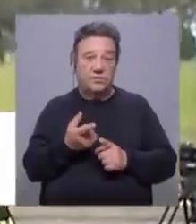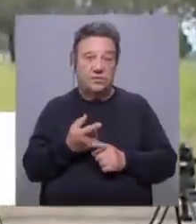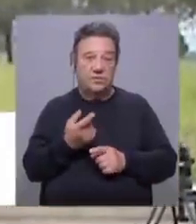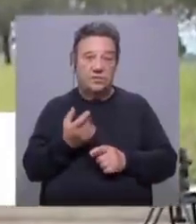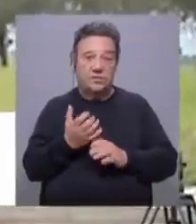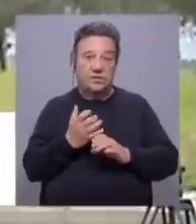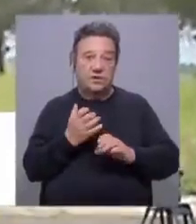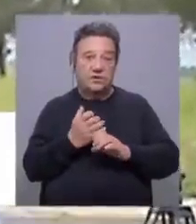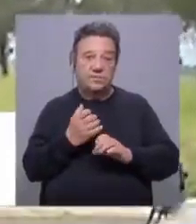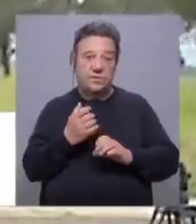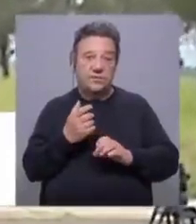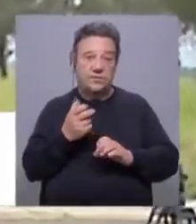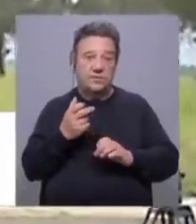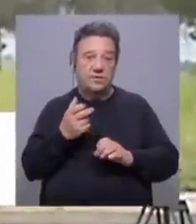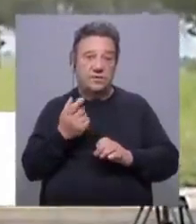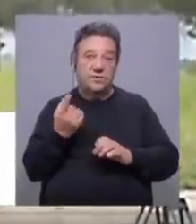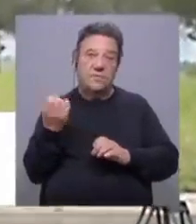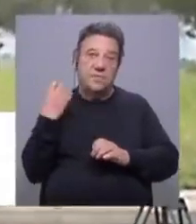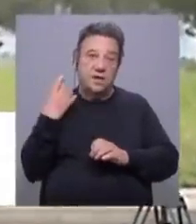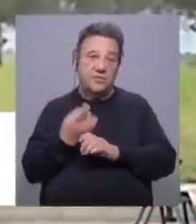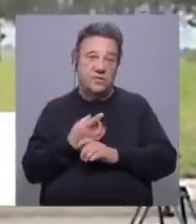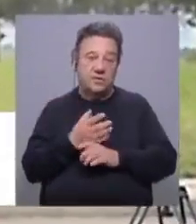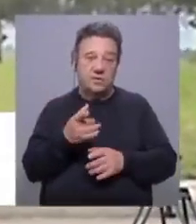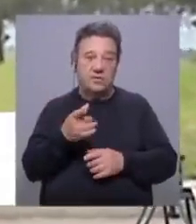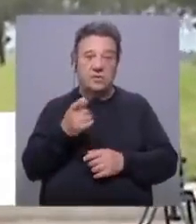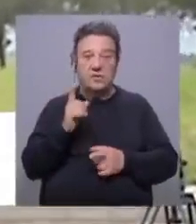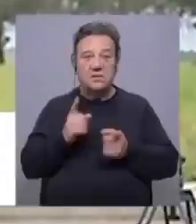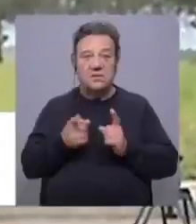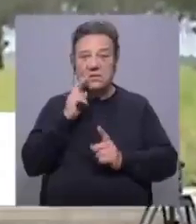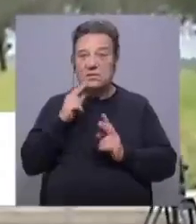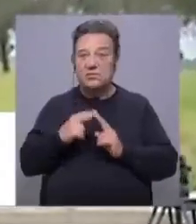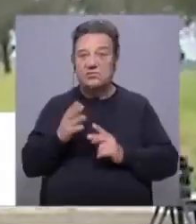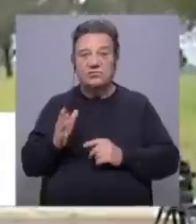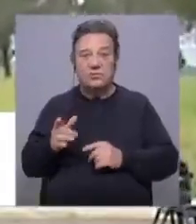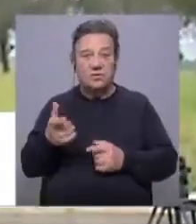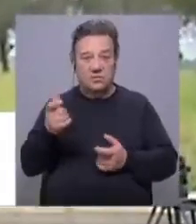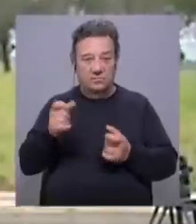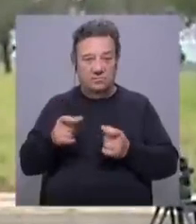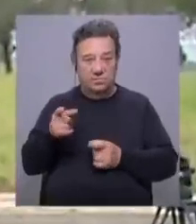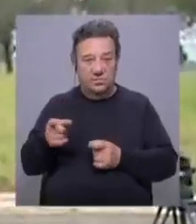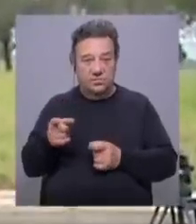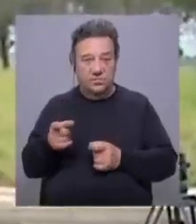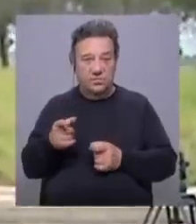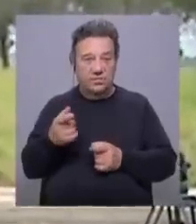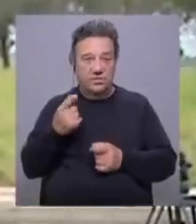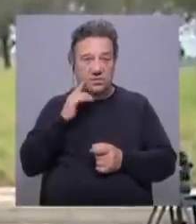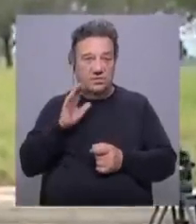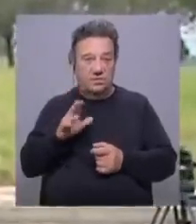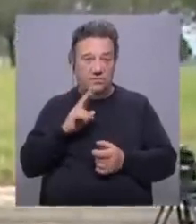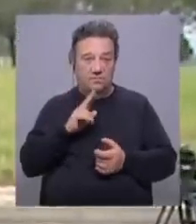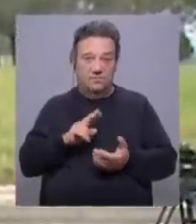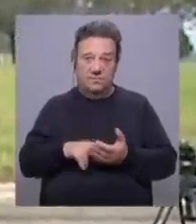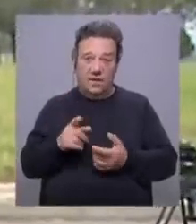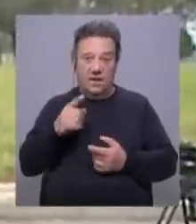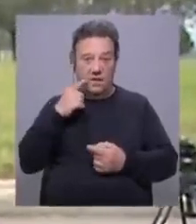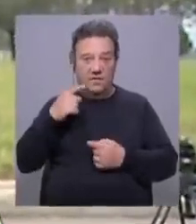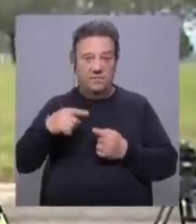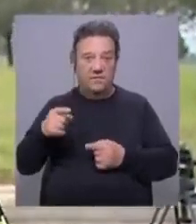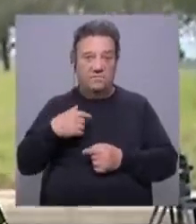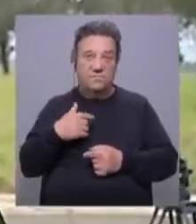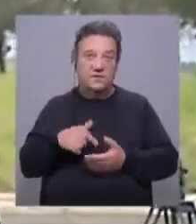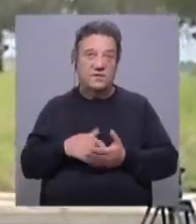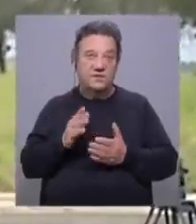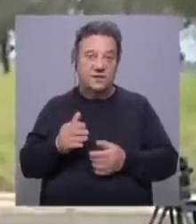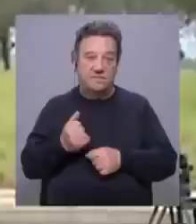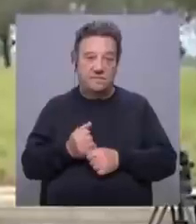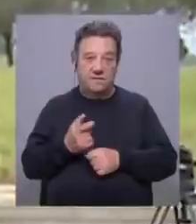transportes rodoviários de mercadorias. E que situações já encontraram aqui? Pessoas que estão realmente a viajar por necessidade, a